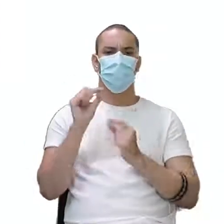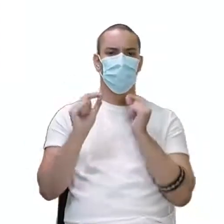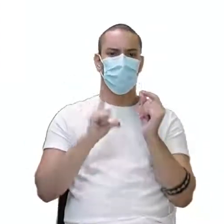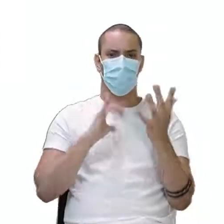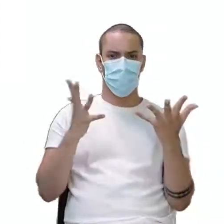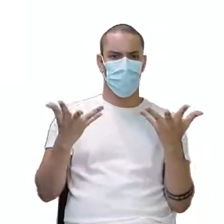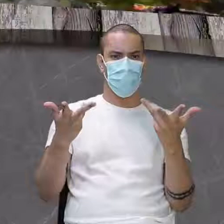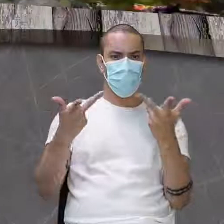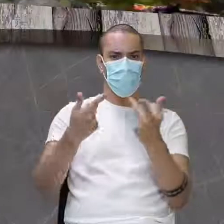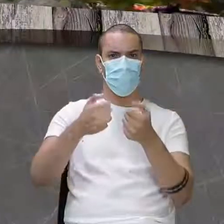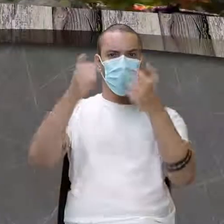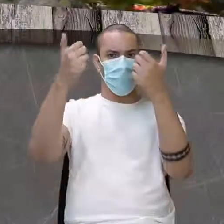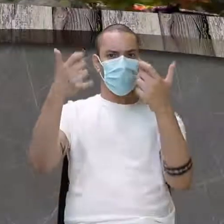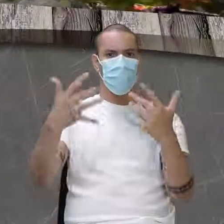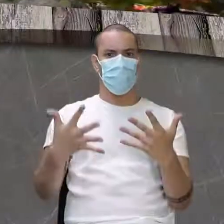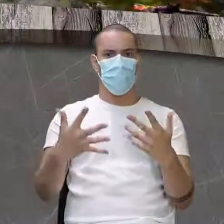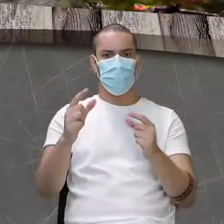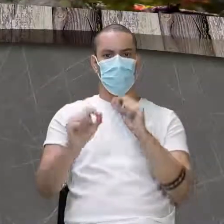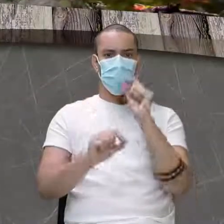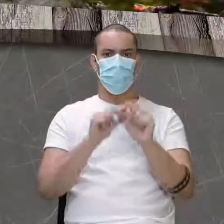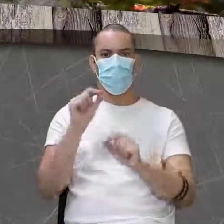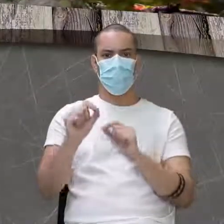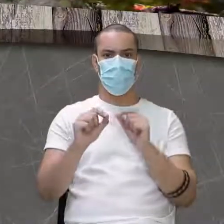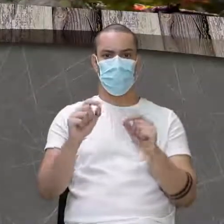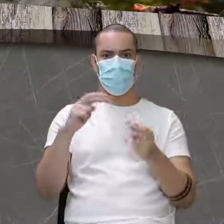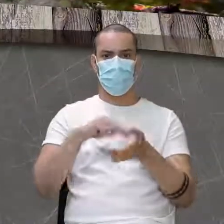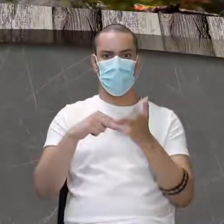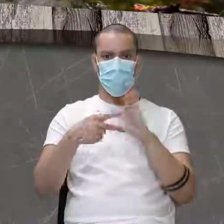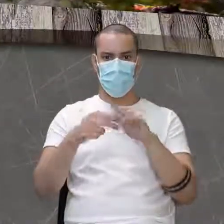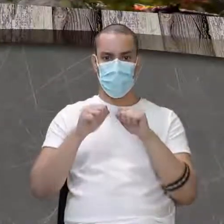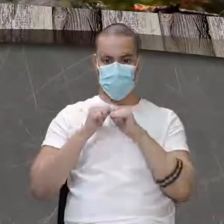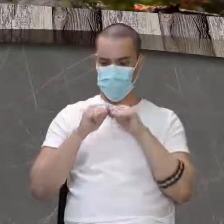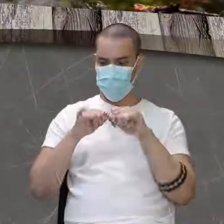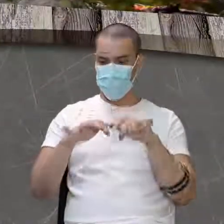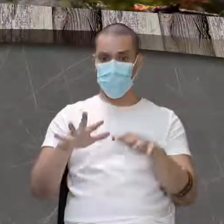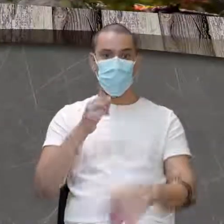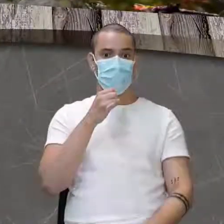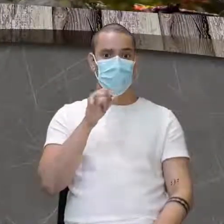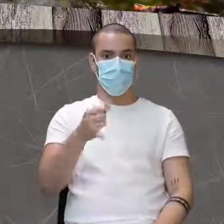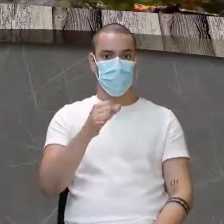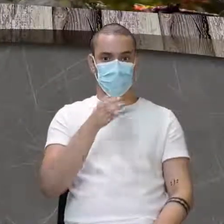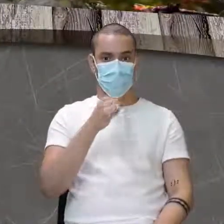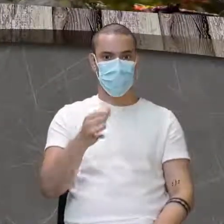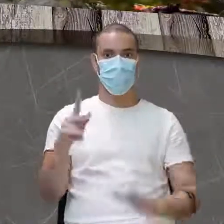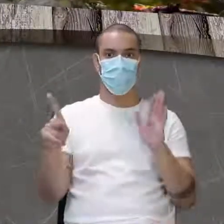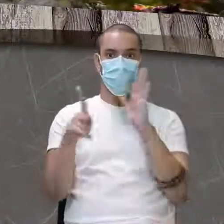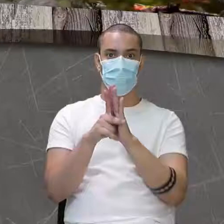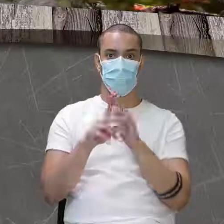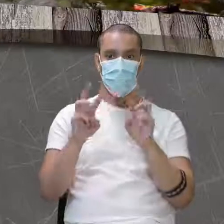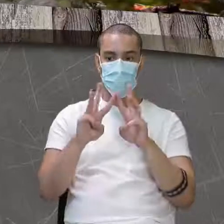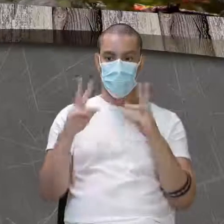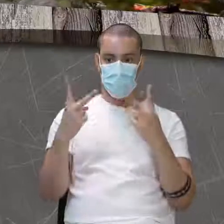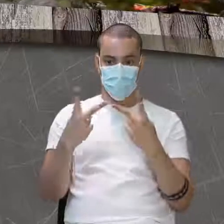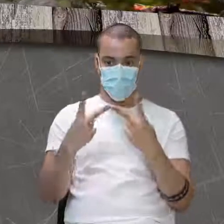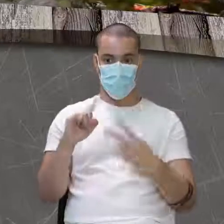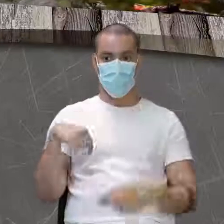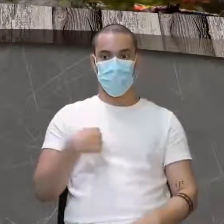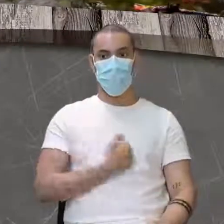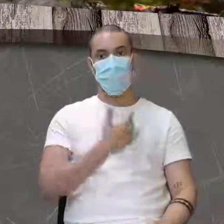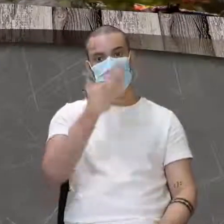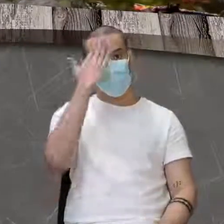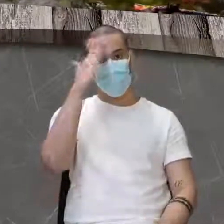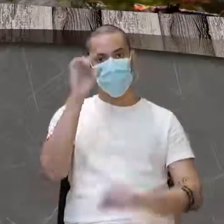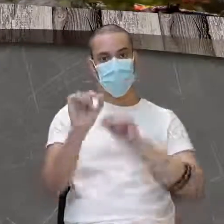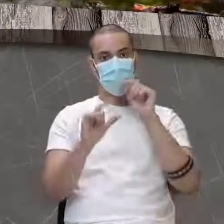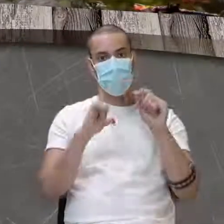essa habilidade que fala aí dessa transferência de energia, o ciclo da matéria. Nós sabemos, então, que